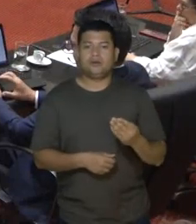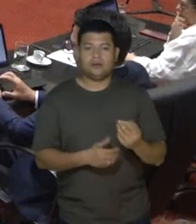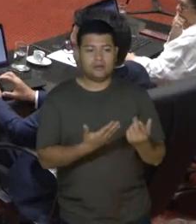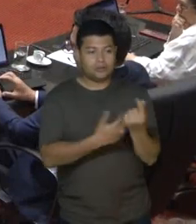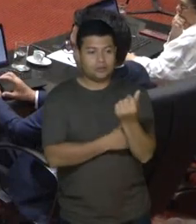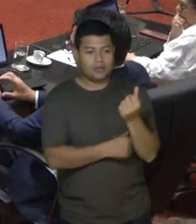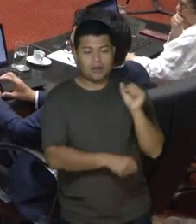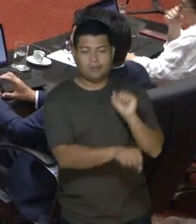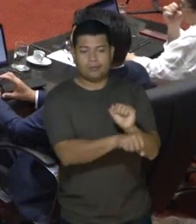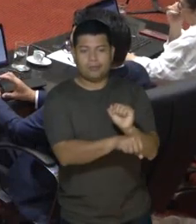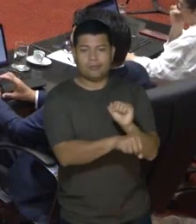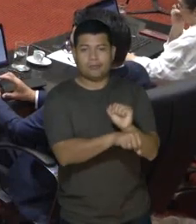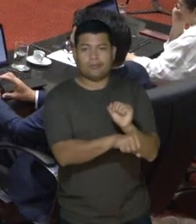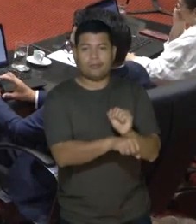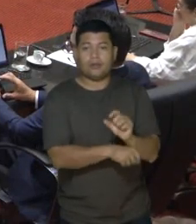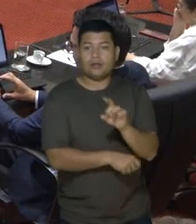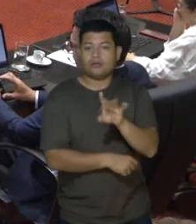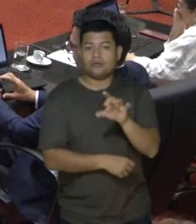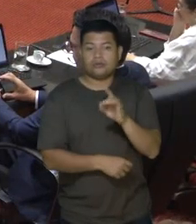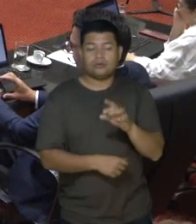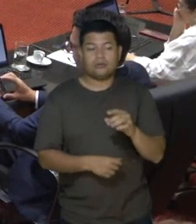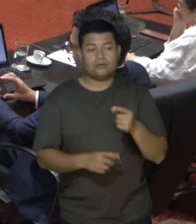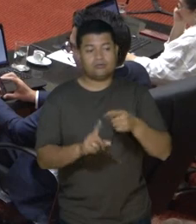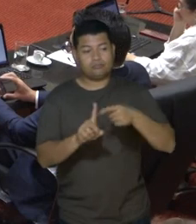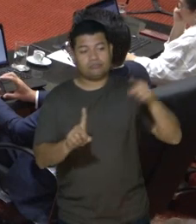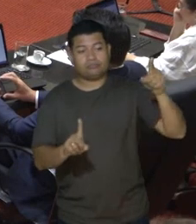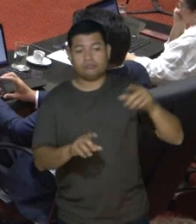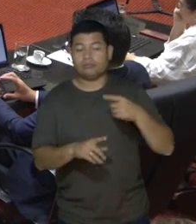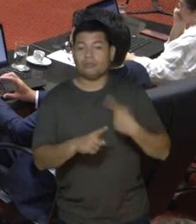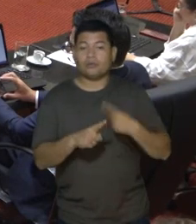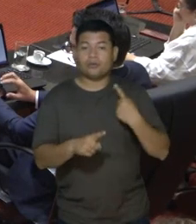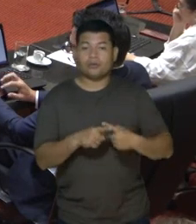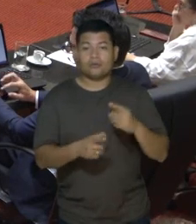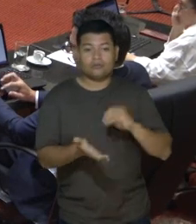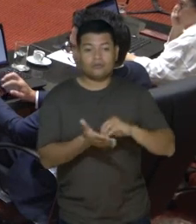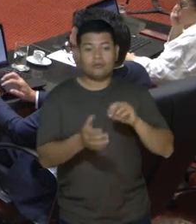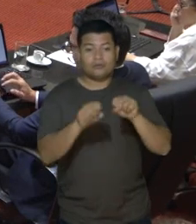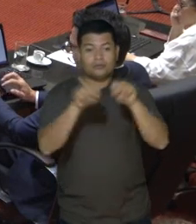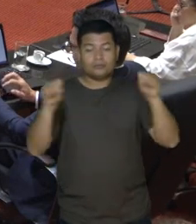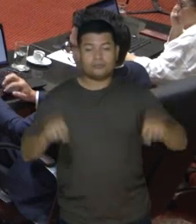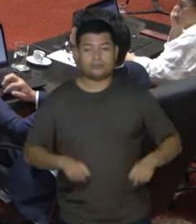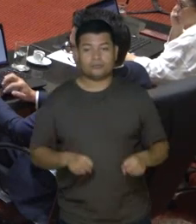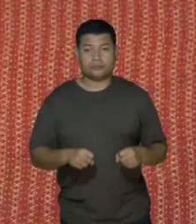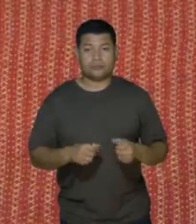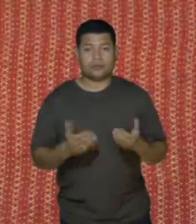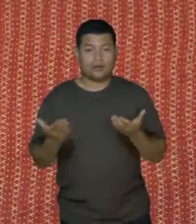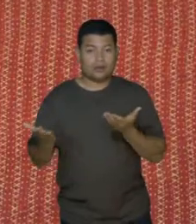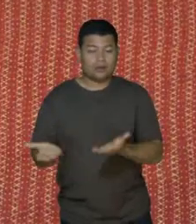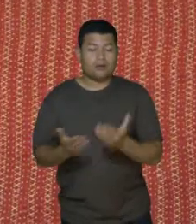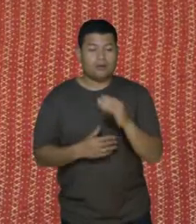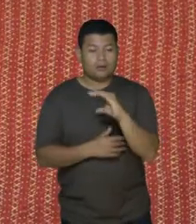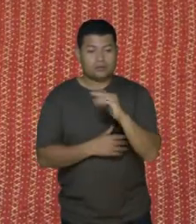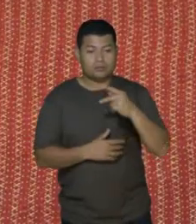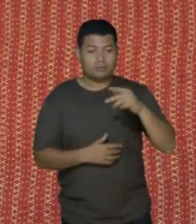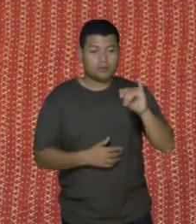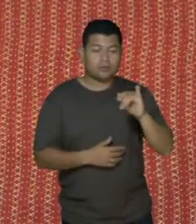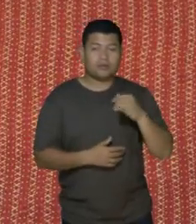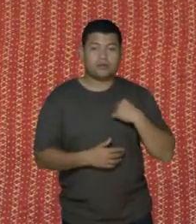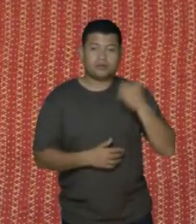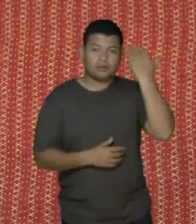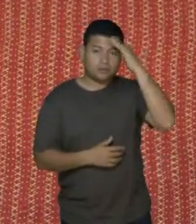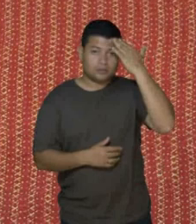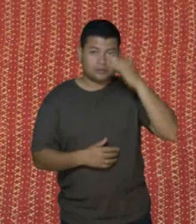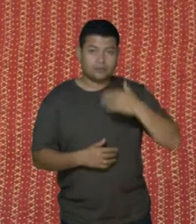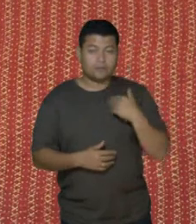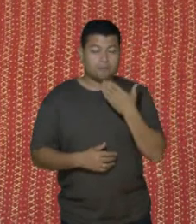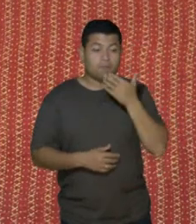abandonadas. Mas era apenas uma estimativa porque nós não temos isso sistematizado. O que a comissão apurou é que é necessário para o maior controle do